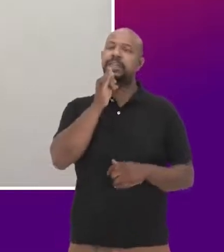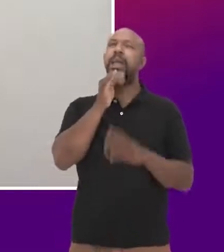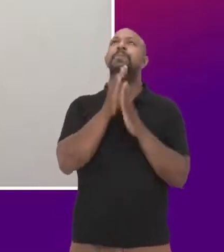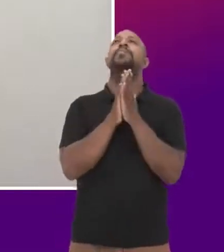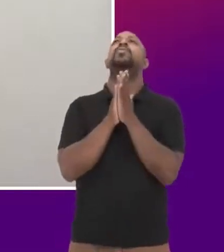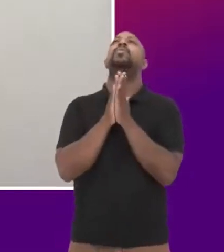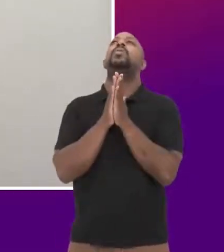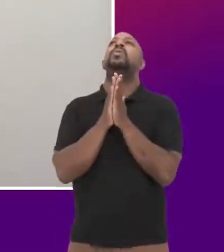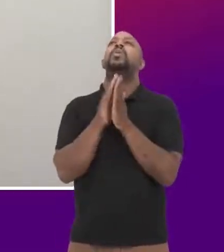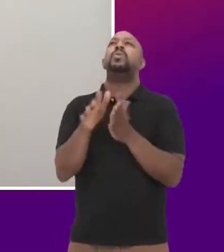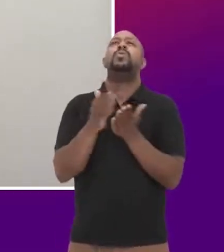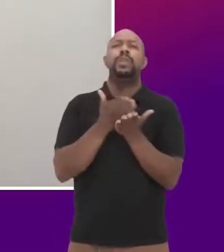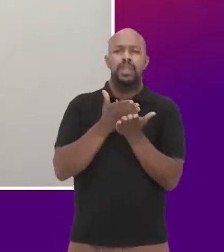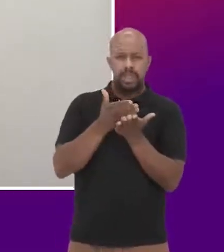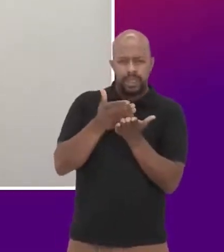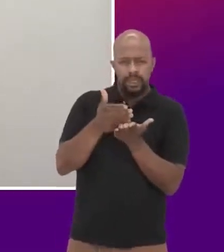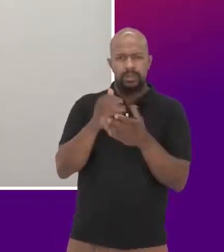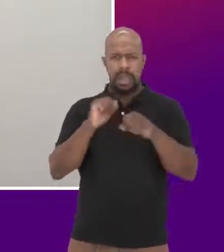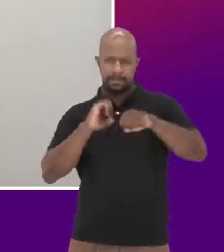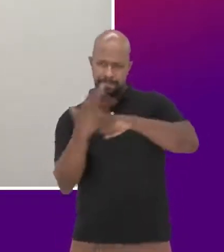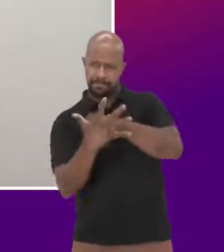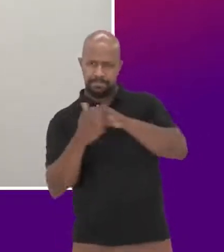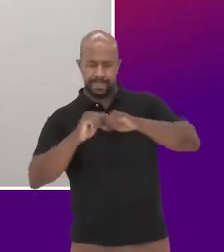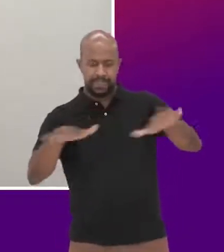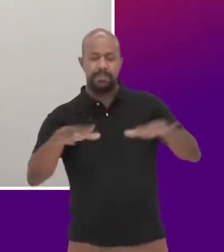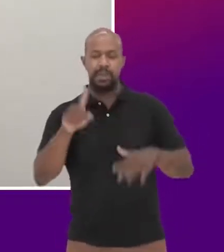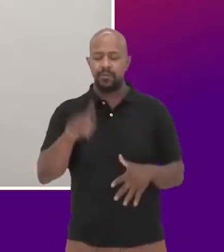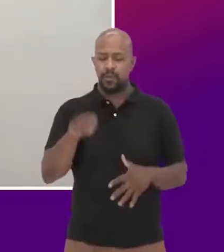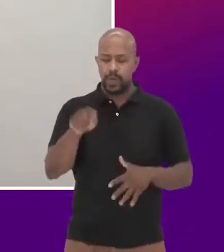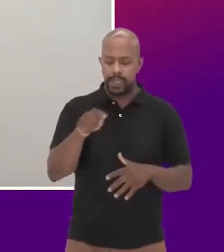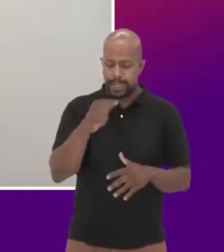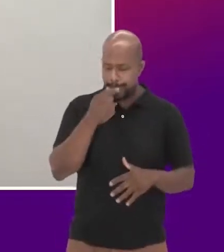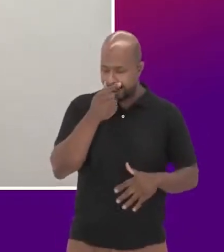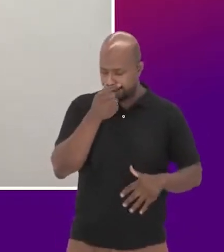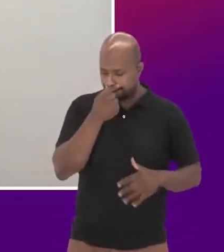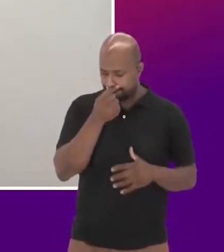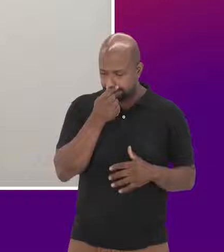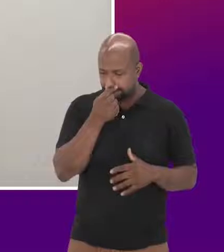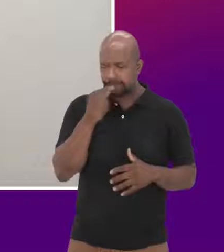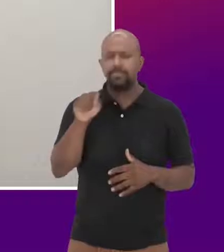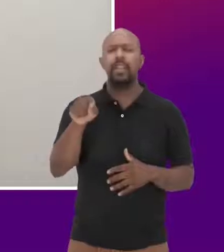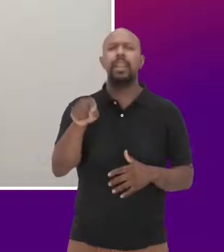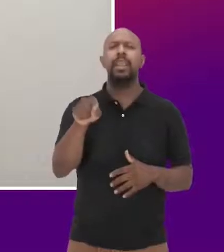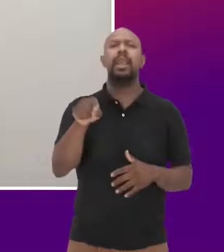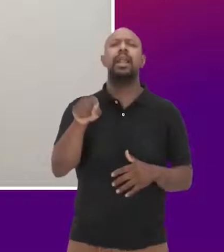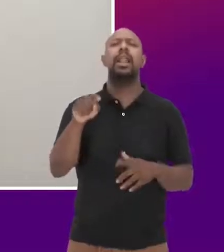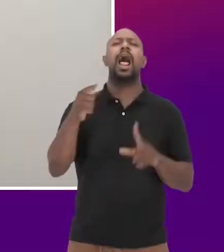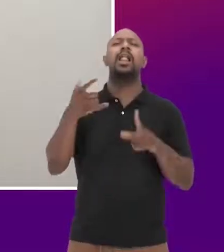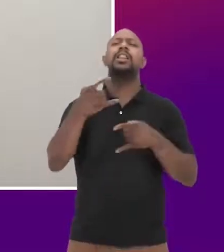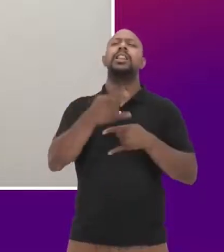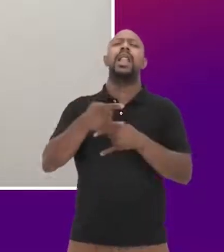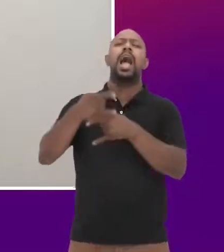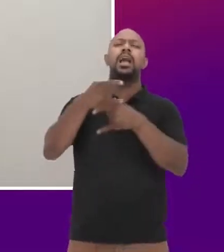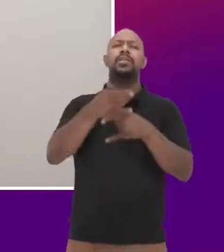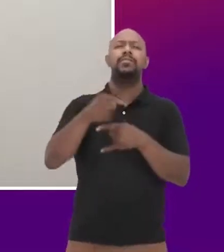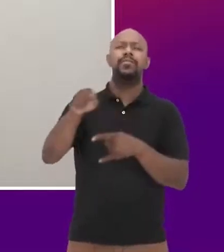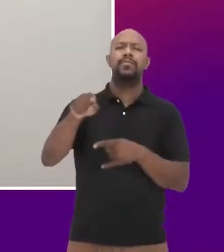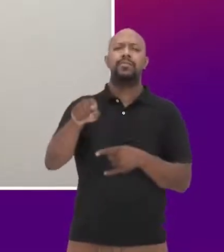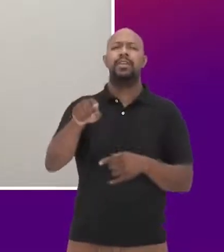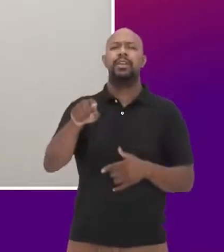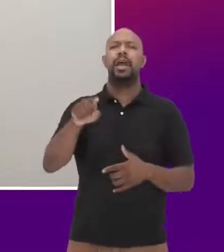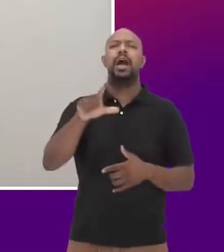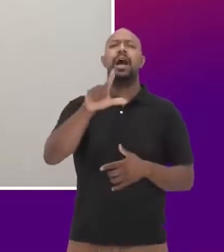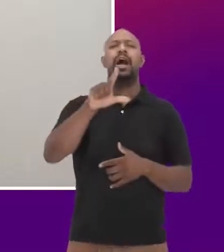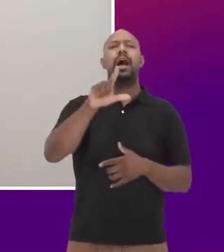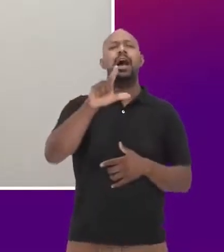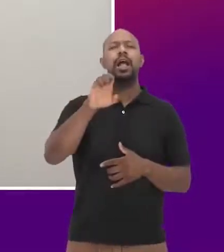exemplo, do início da pandemia, foi aquela live da Lady